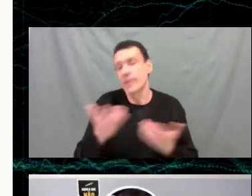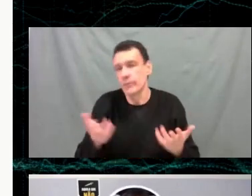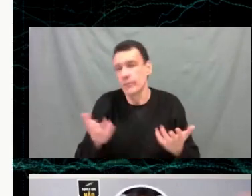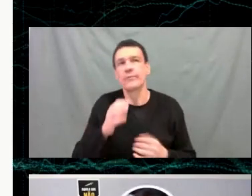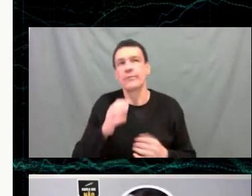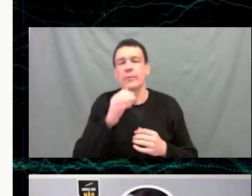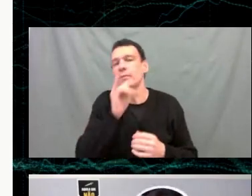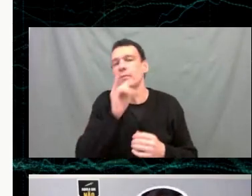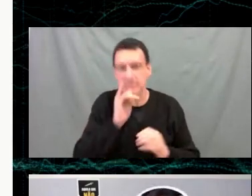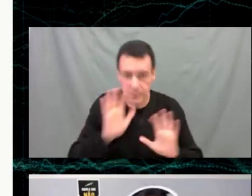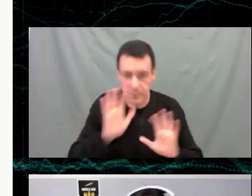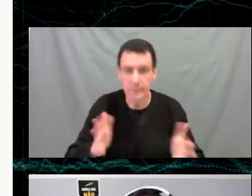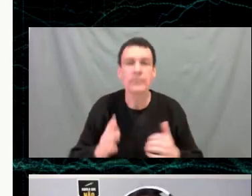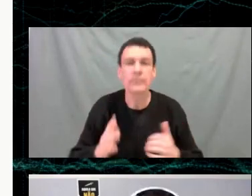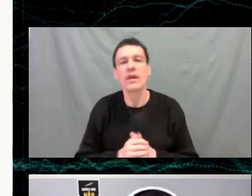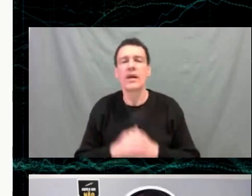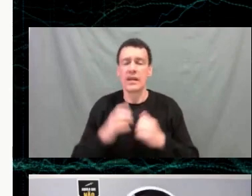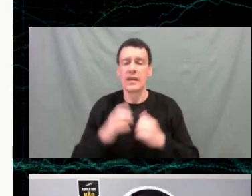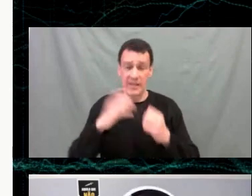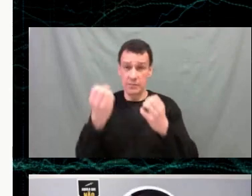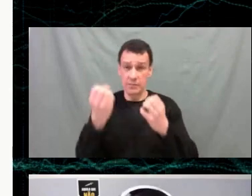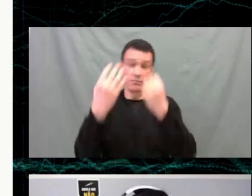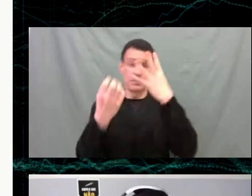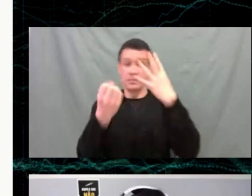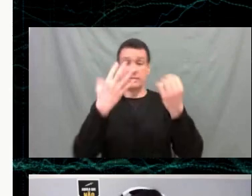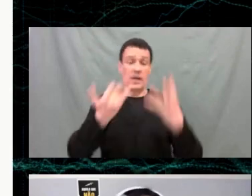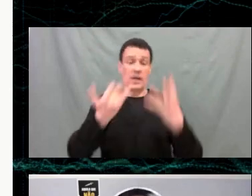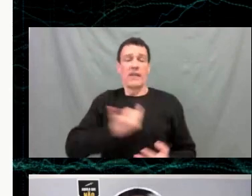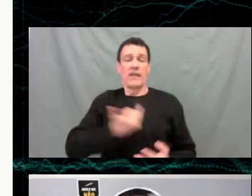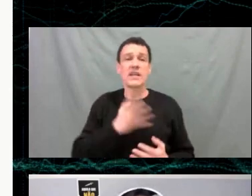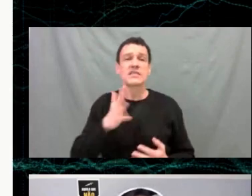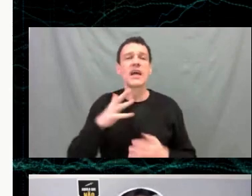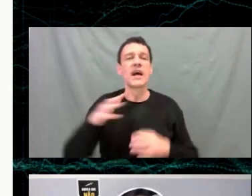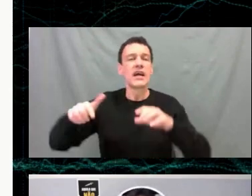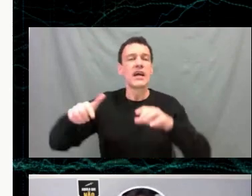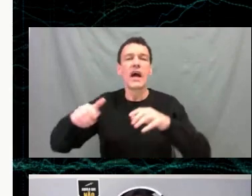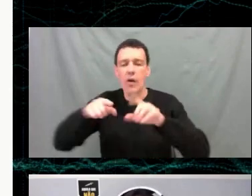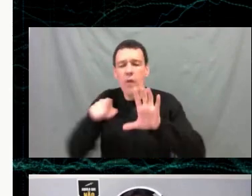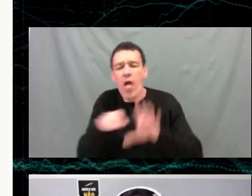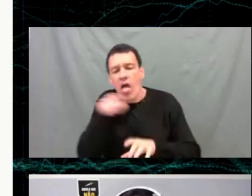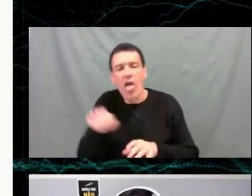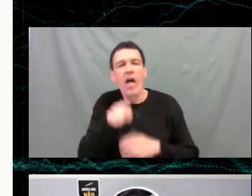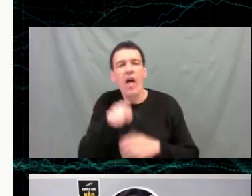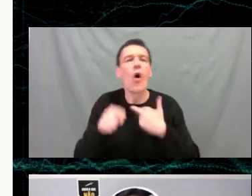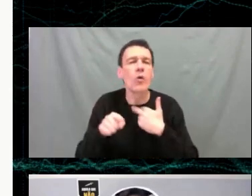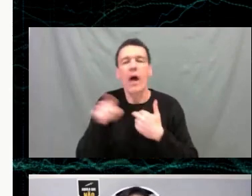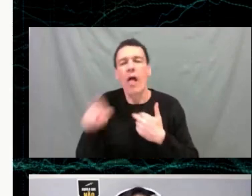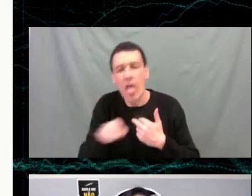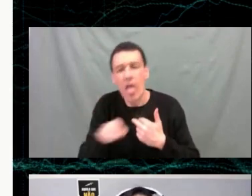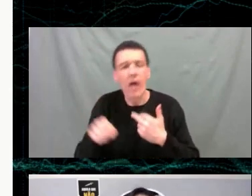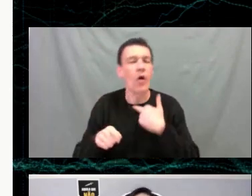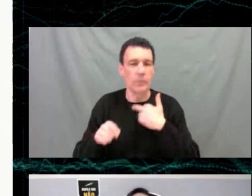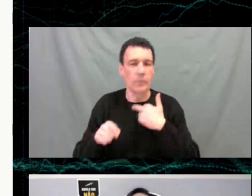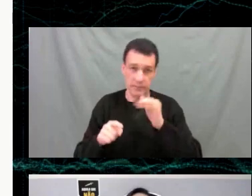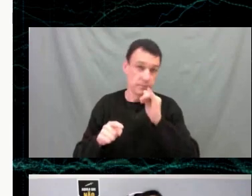tipo busy processes. E o que isso quer dizer? Então, às vezes você acaba de instalar o teu ABICs, você